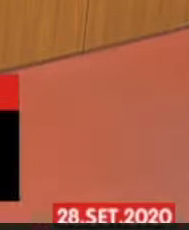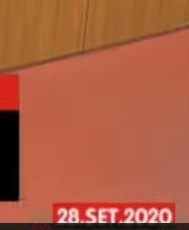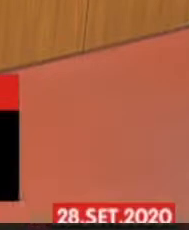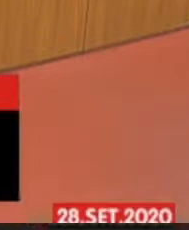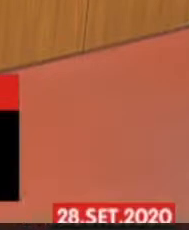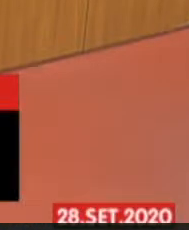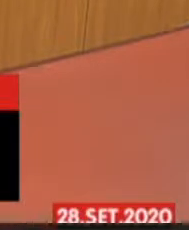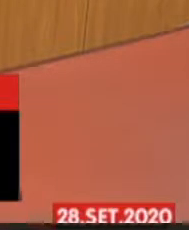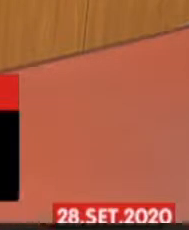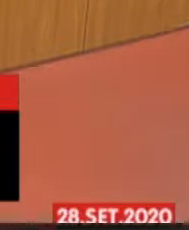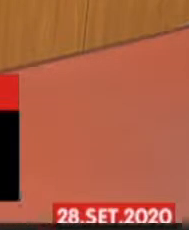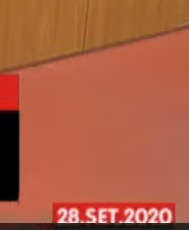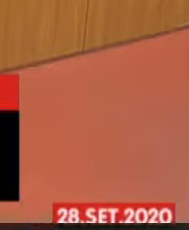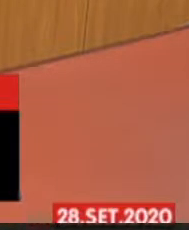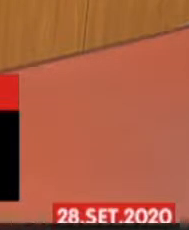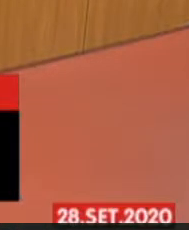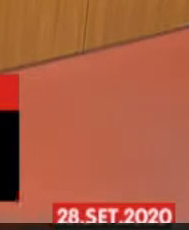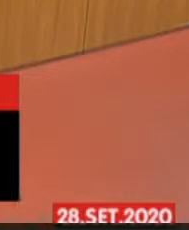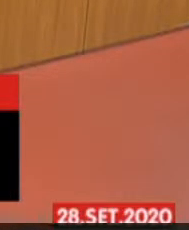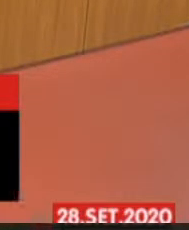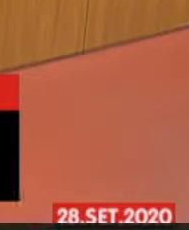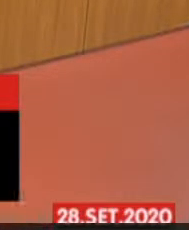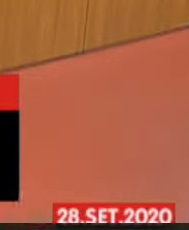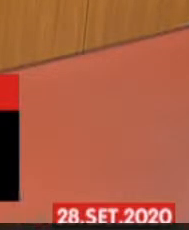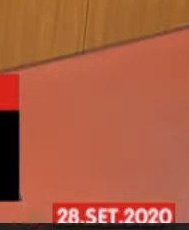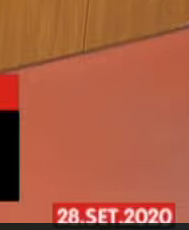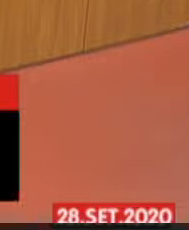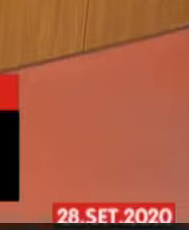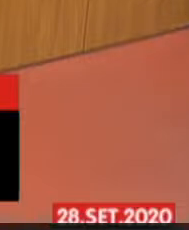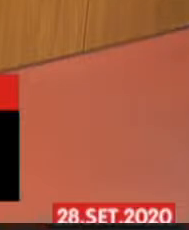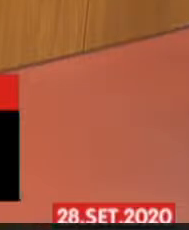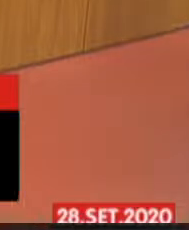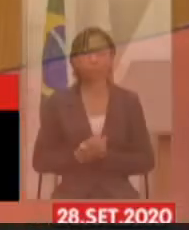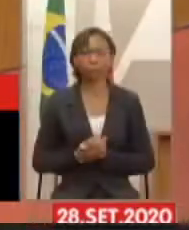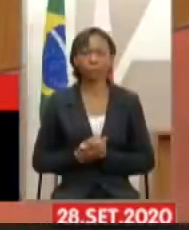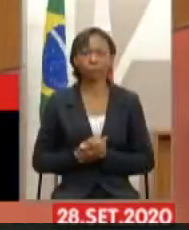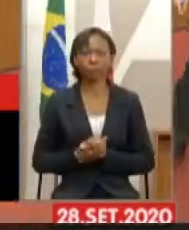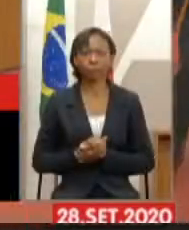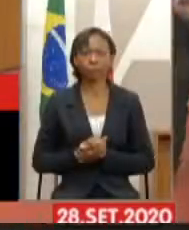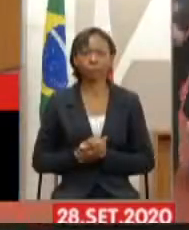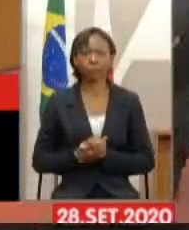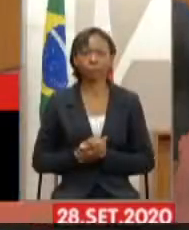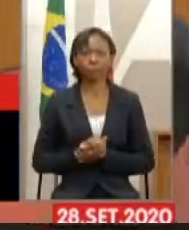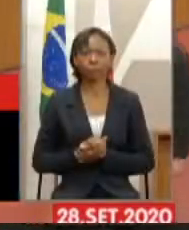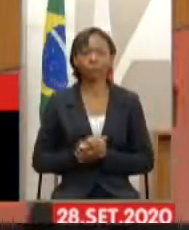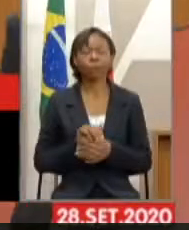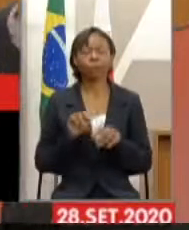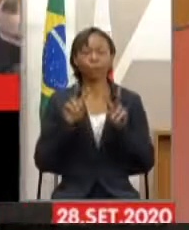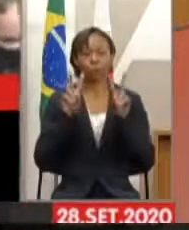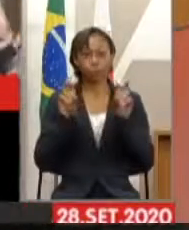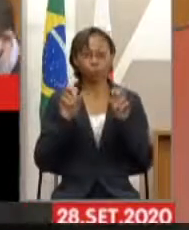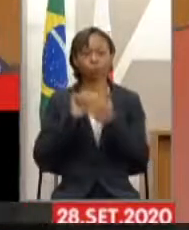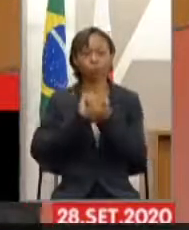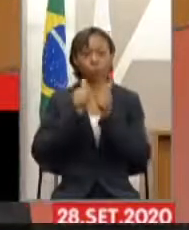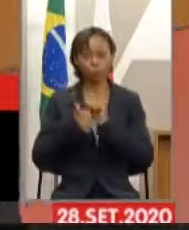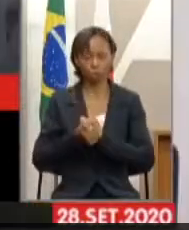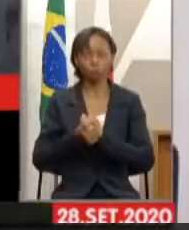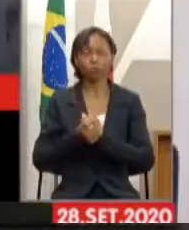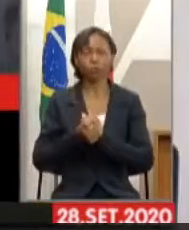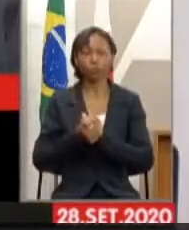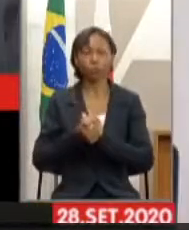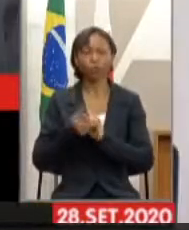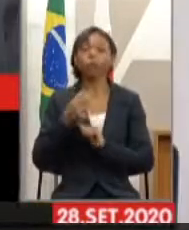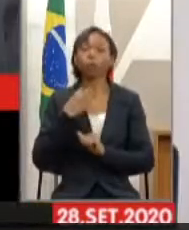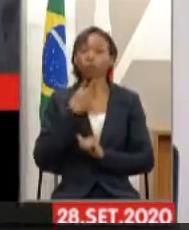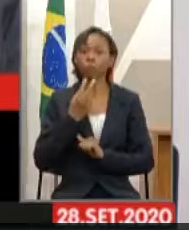e Minas Gerais está pleiteando no ano que vem fazer a Copa Brasil de futsal. Vamos trazer o